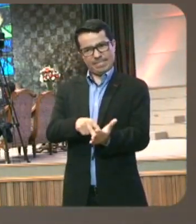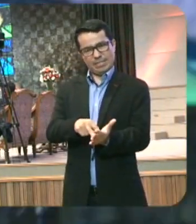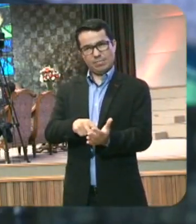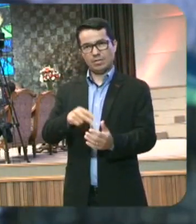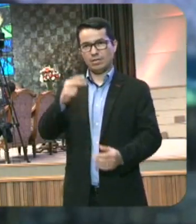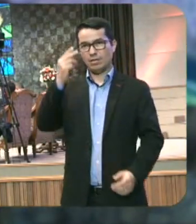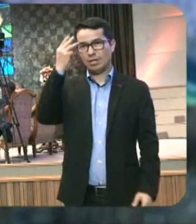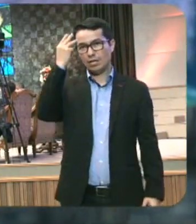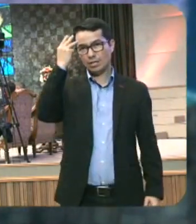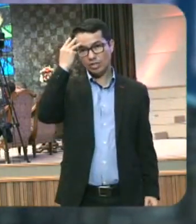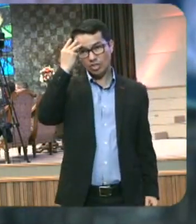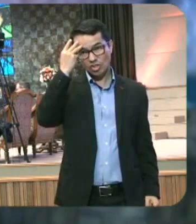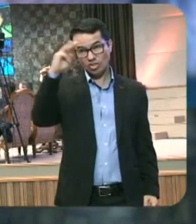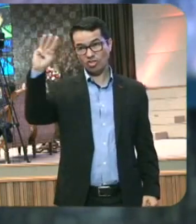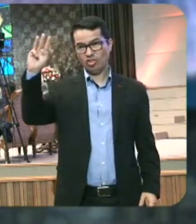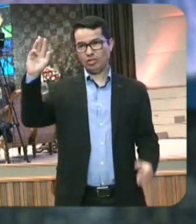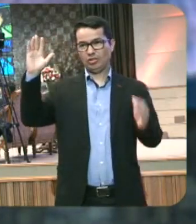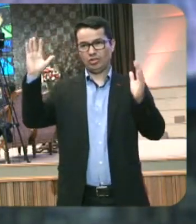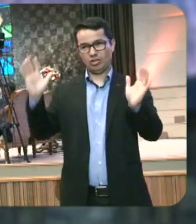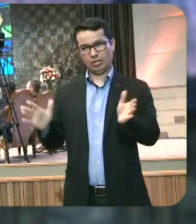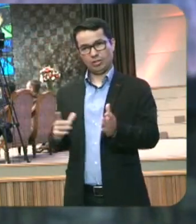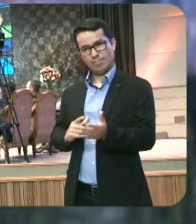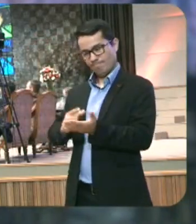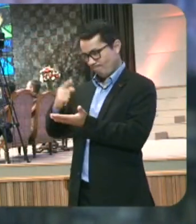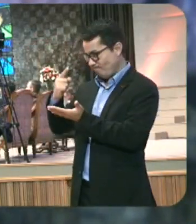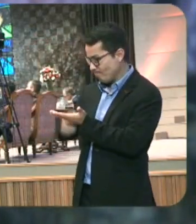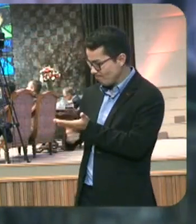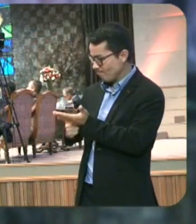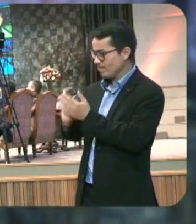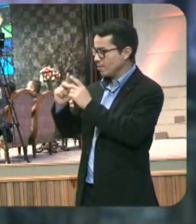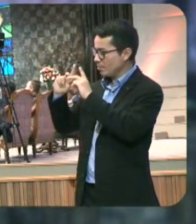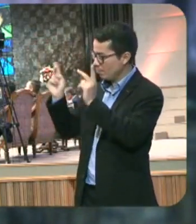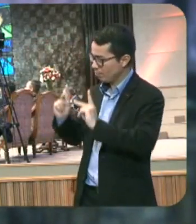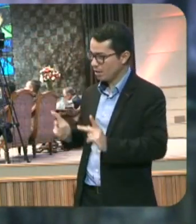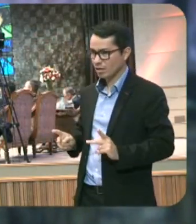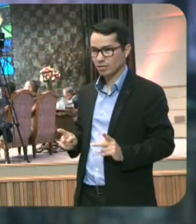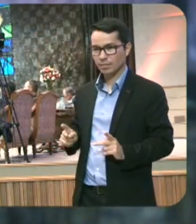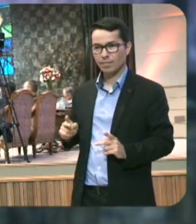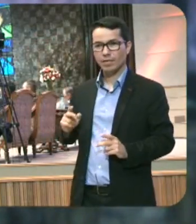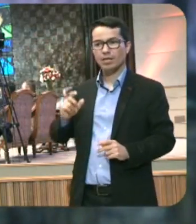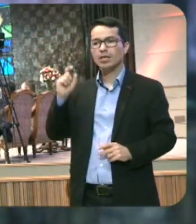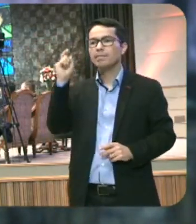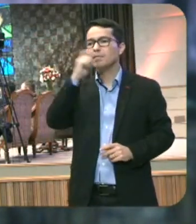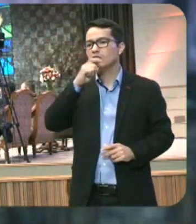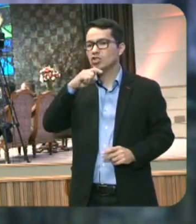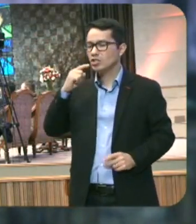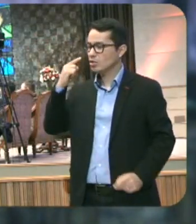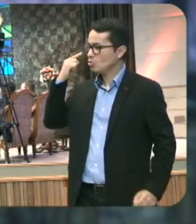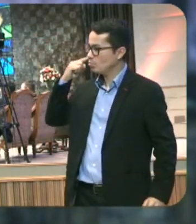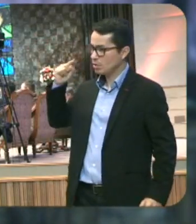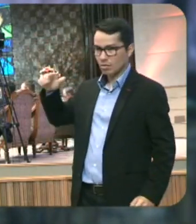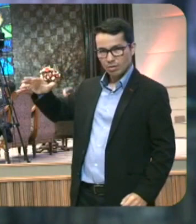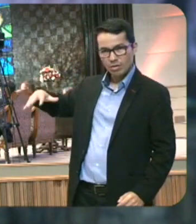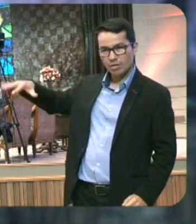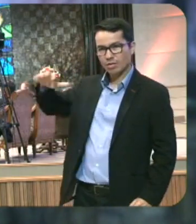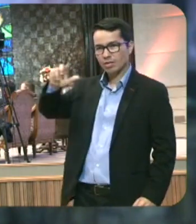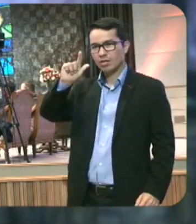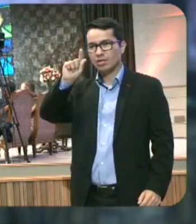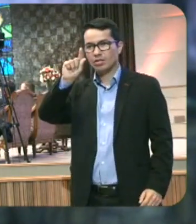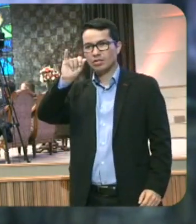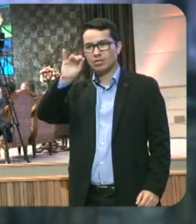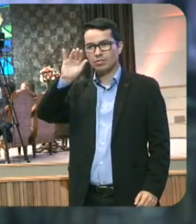dias depois do acordo firmado, diz a Bíblia, a mentira dos gibeonitas